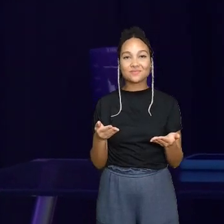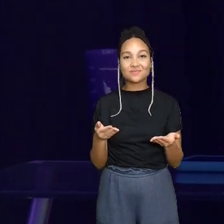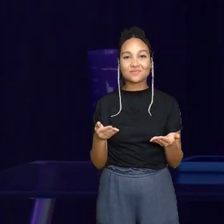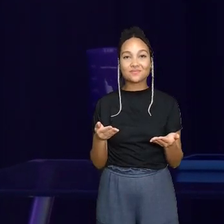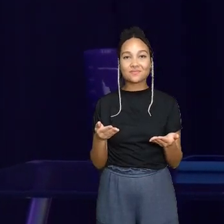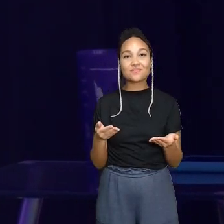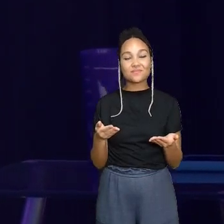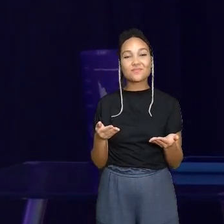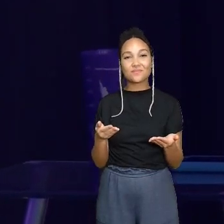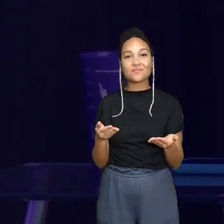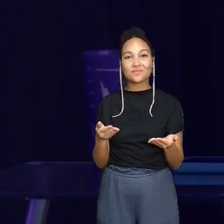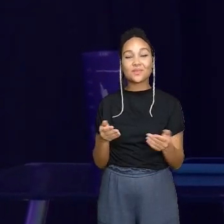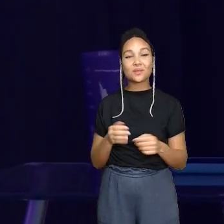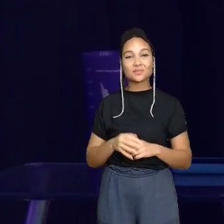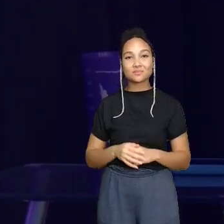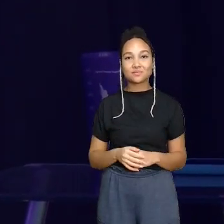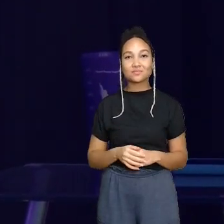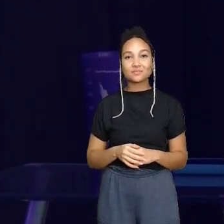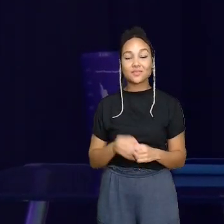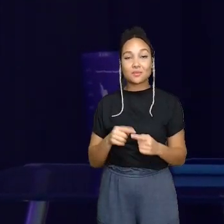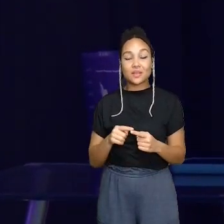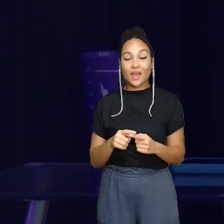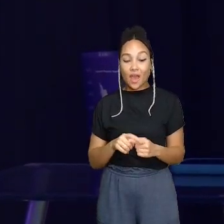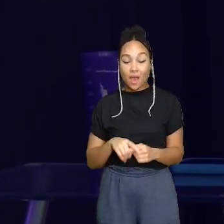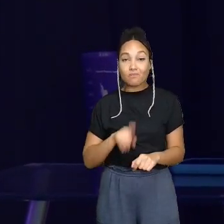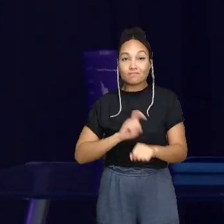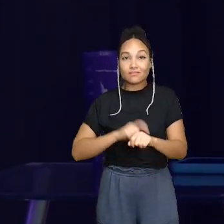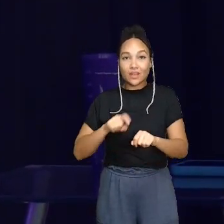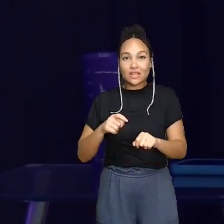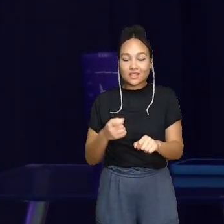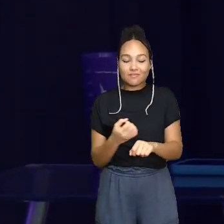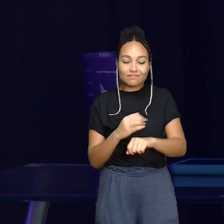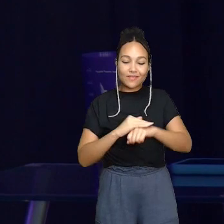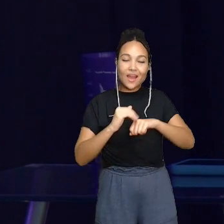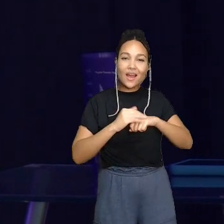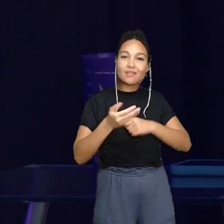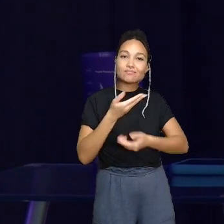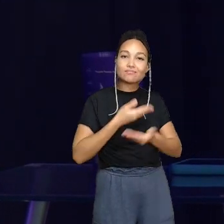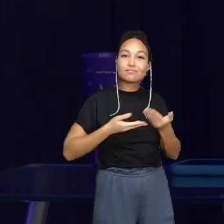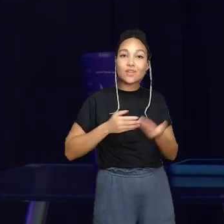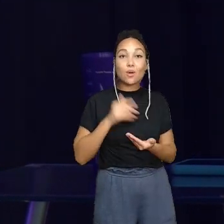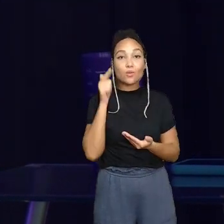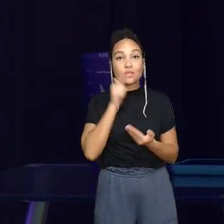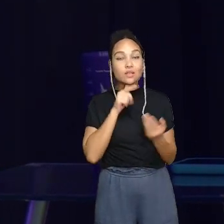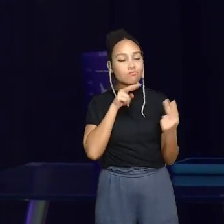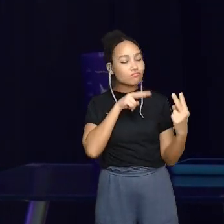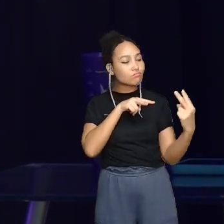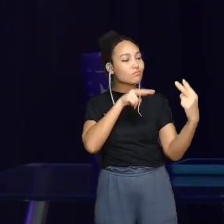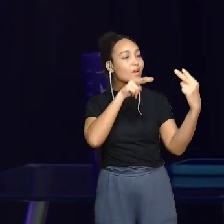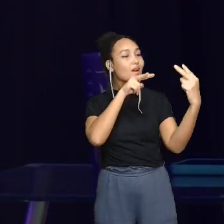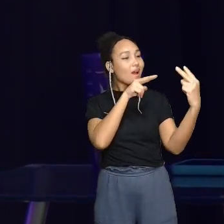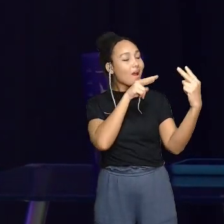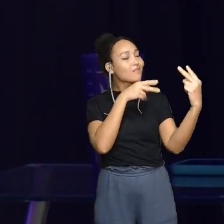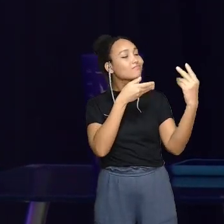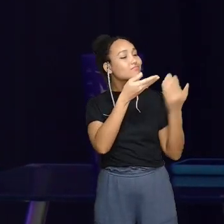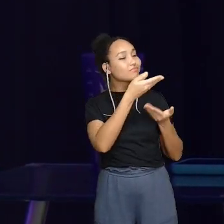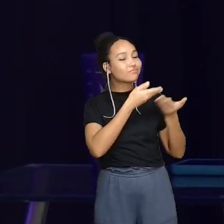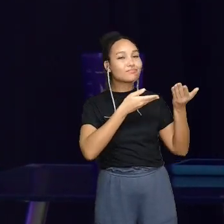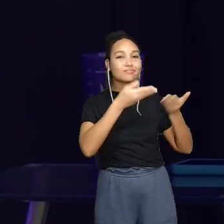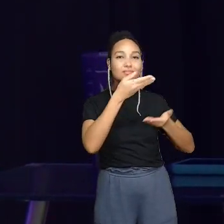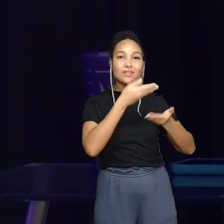trouxe, é um momento de afeto, sabe? De poder olhar nos olhos das pessoas depois de tanto tempo, assim, a gente